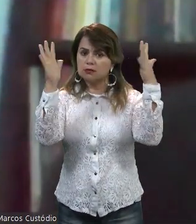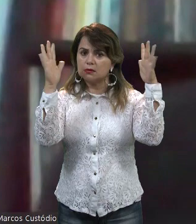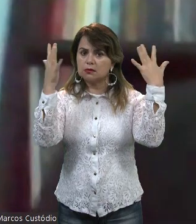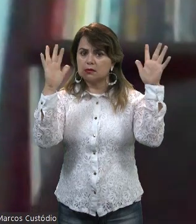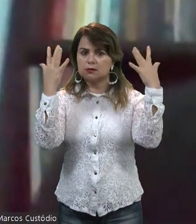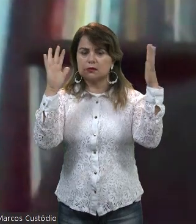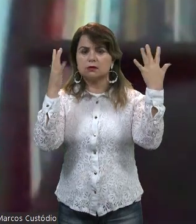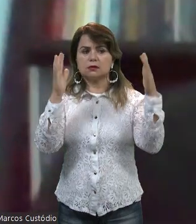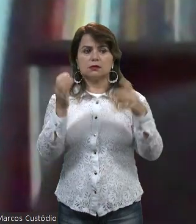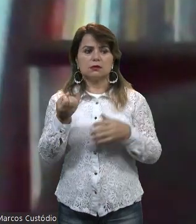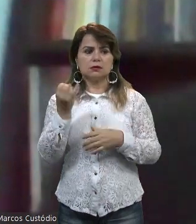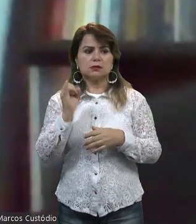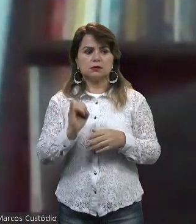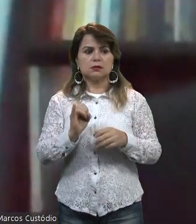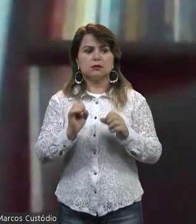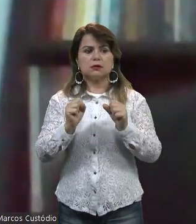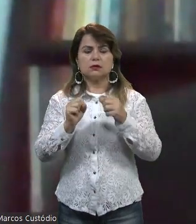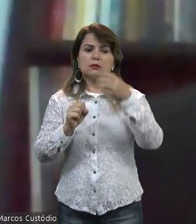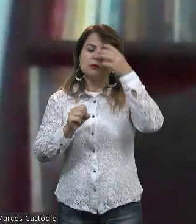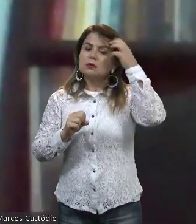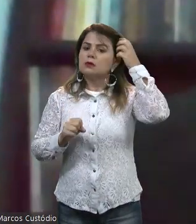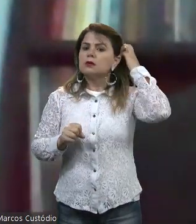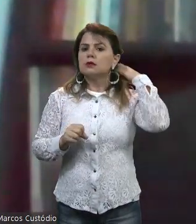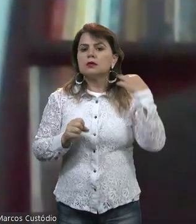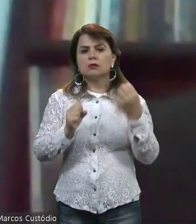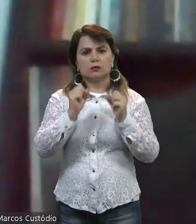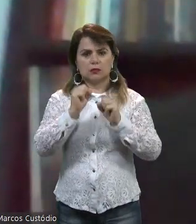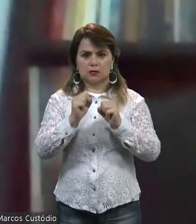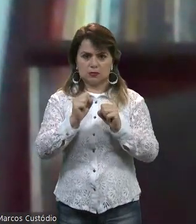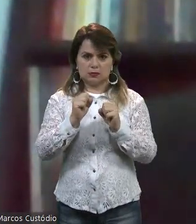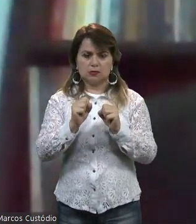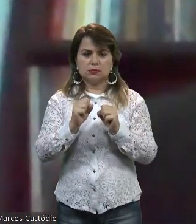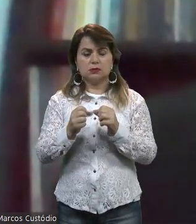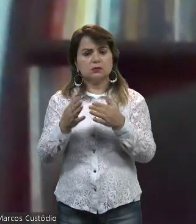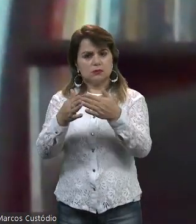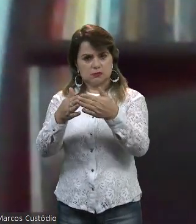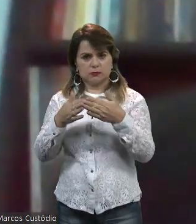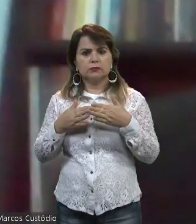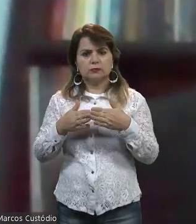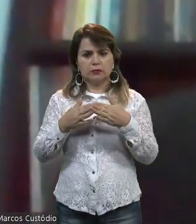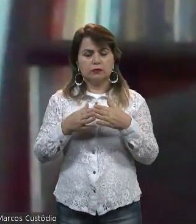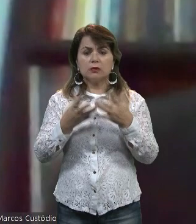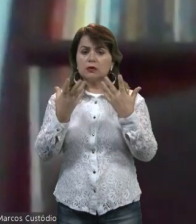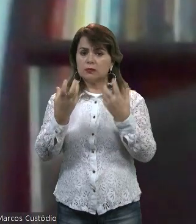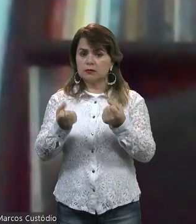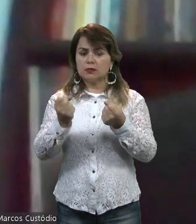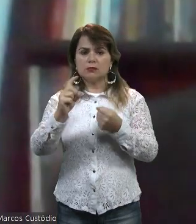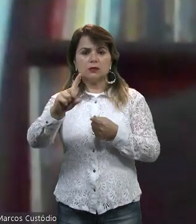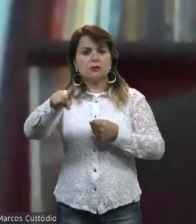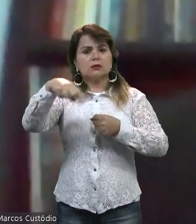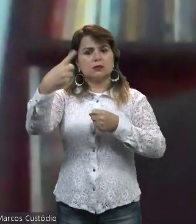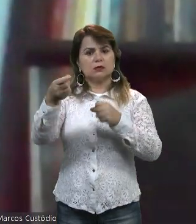família. Se for entendimento de Vossa Excelência, deixo aqui um pedido para que, eventualmente, mesmo virtualmente, Vossa Excelência abra